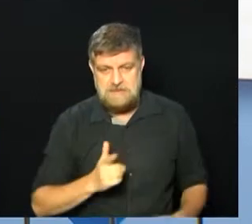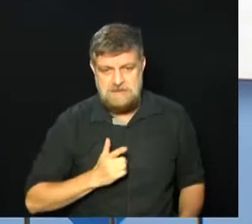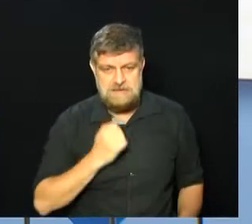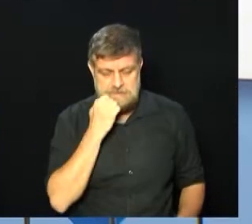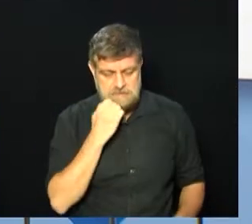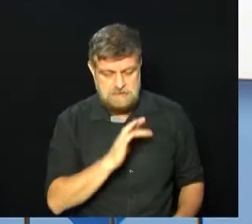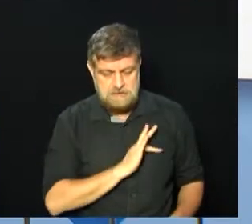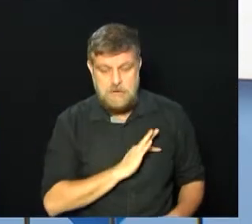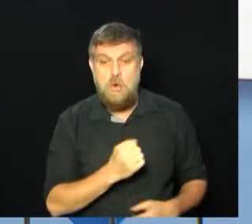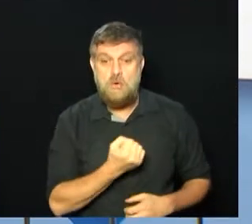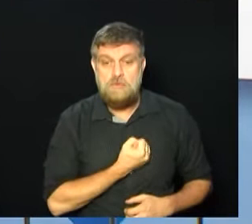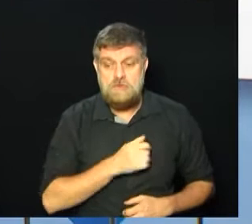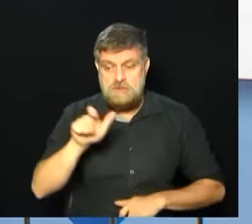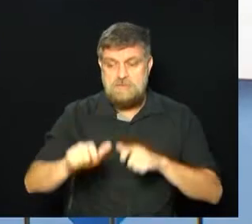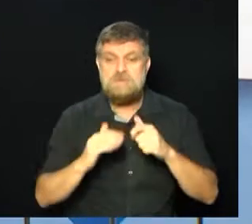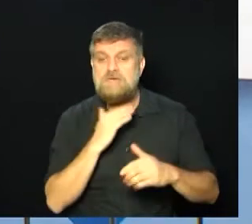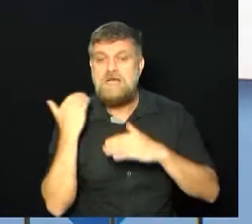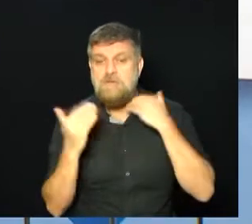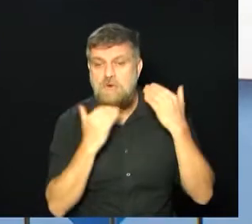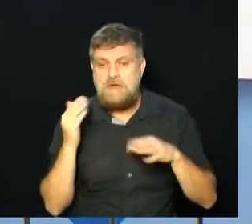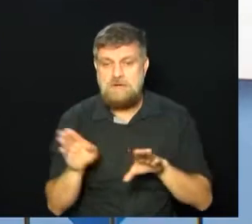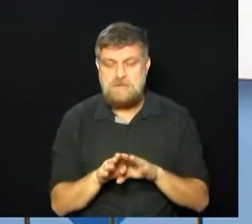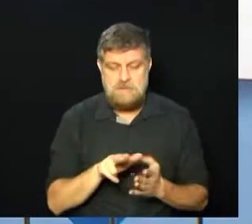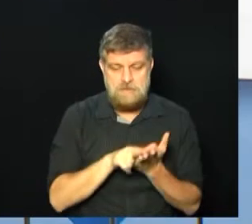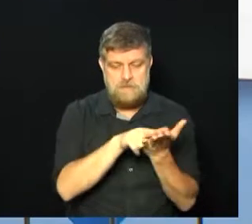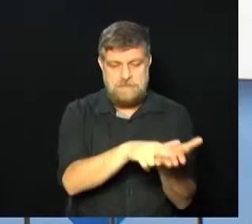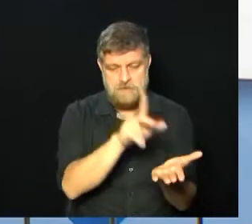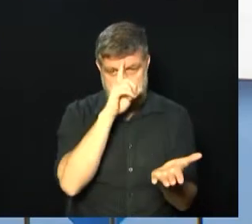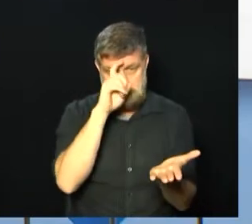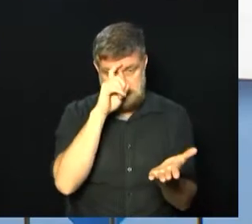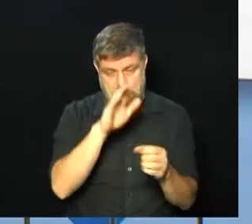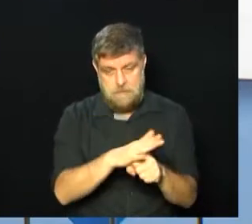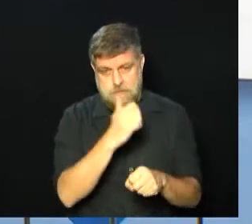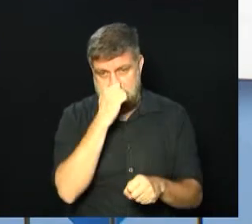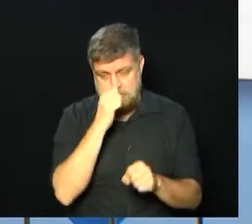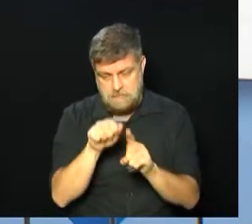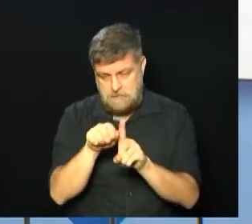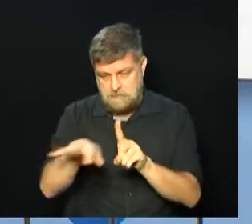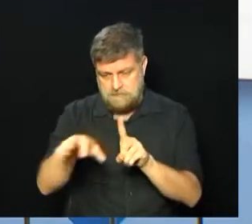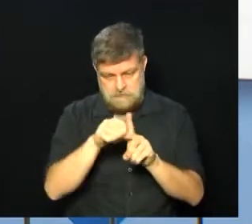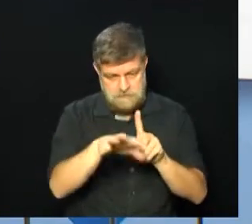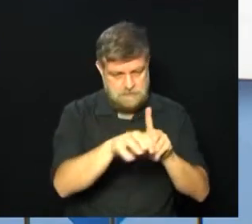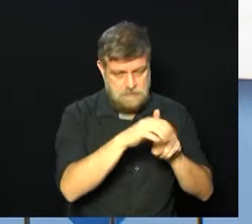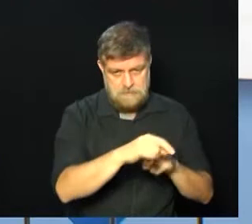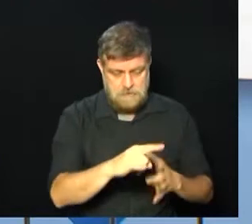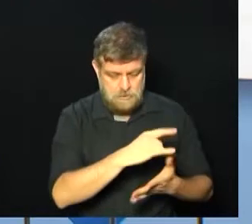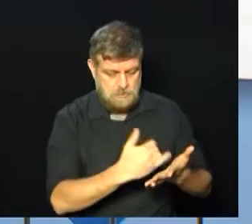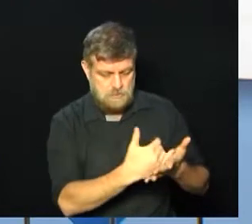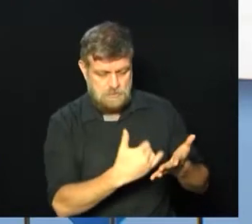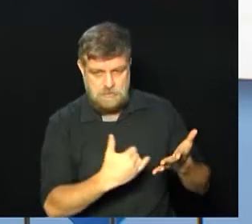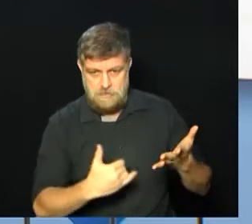como o número de casos e óbitos taxa de ocupação de leitos e taxa de transmissão de vírus diesel é